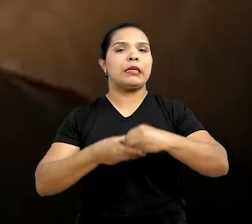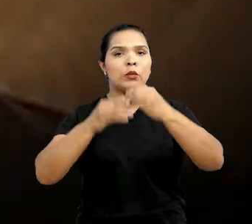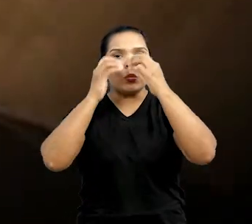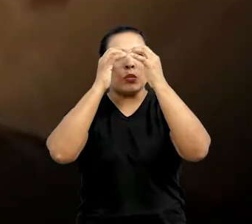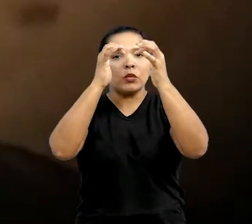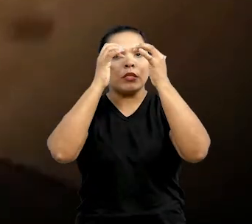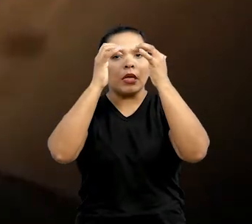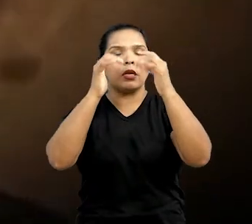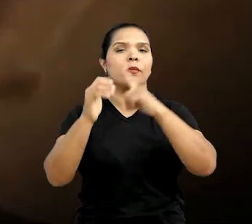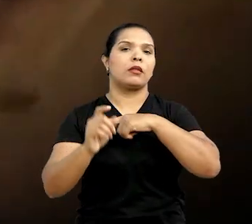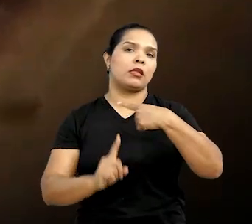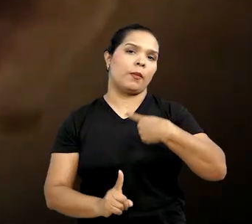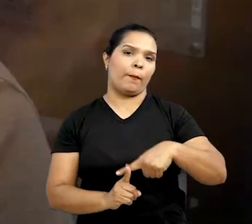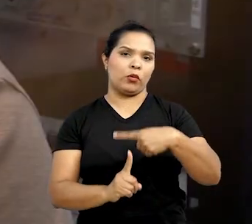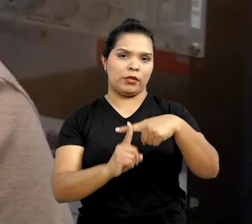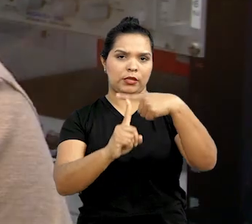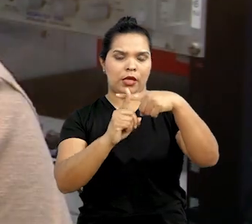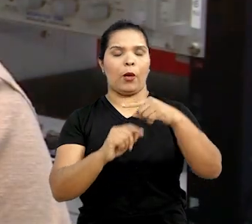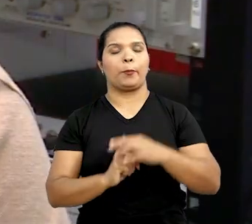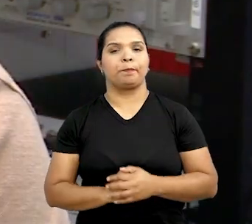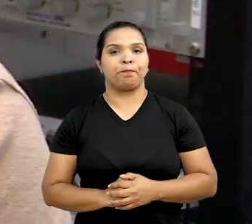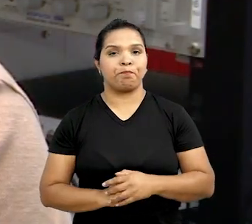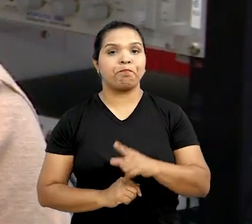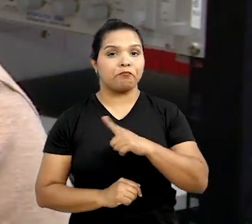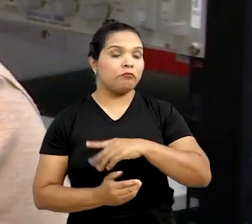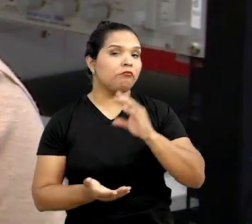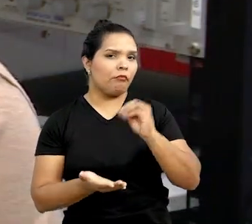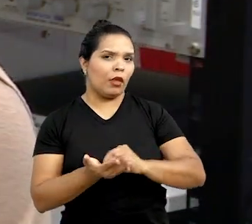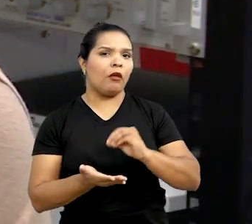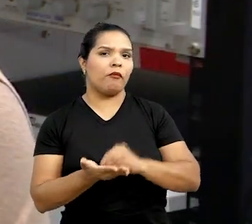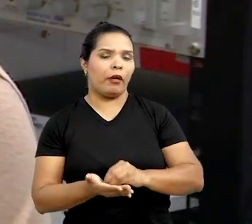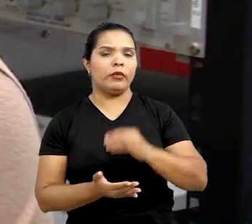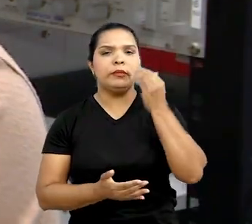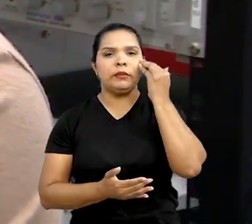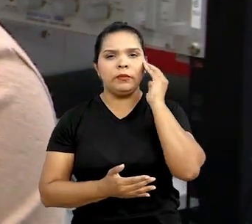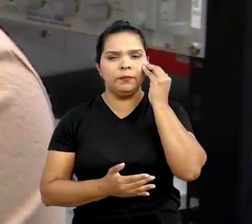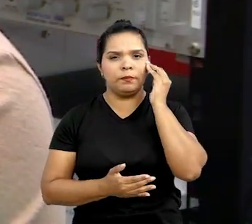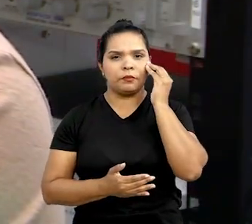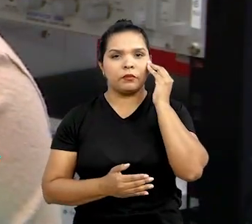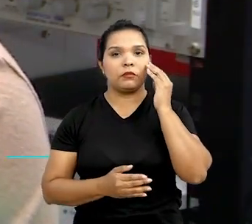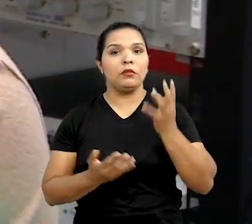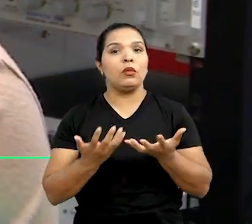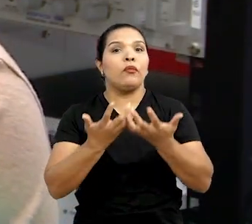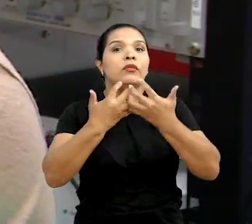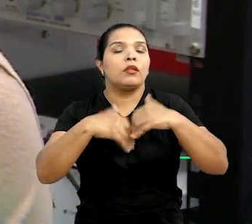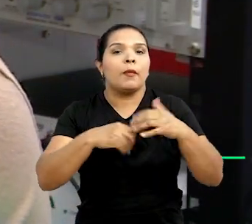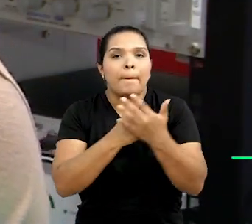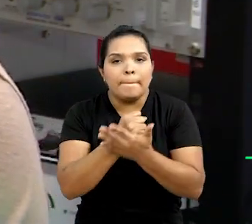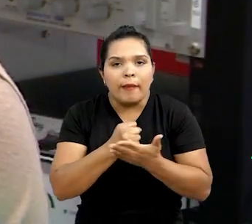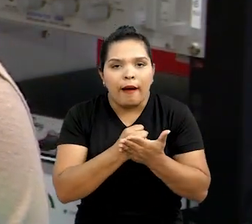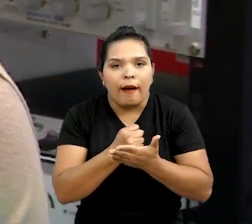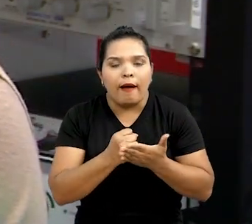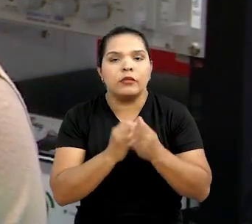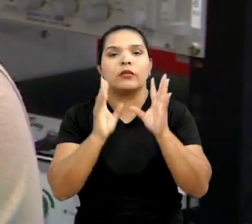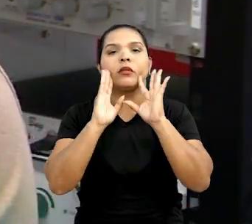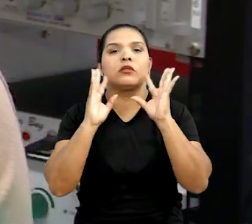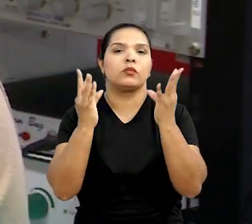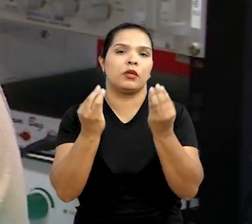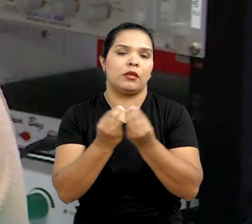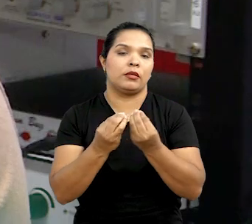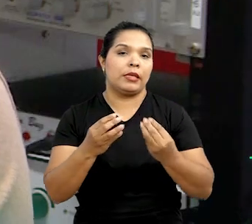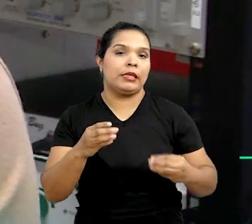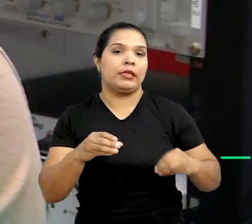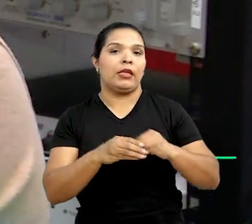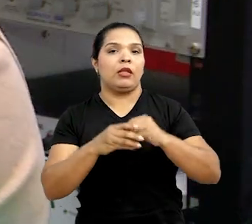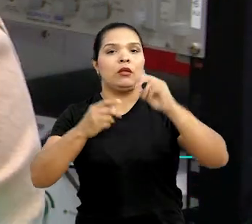essa substância tenha esse potencial. Existe uma carência enorme da gente entender o funcionamento básico dessa substância no